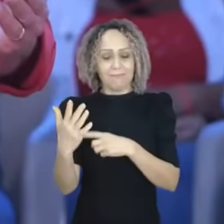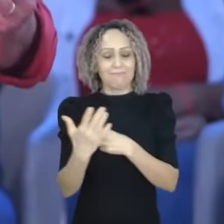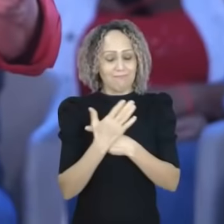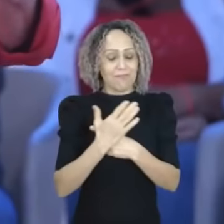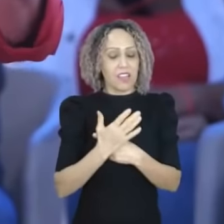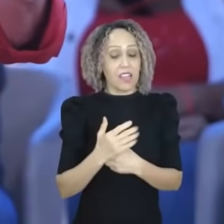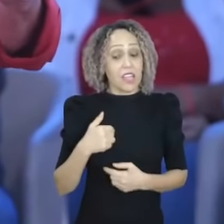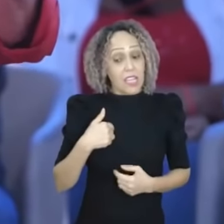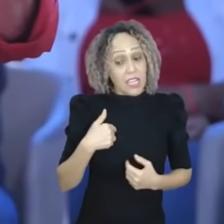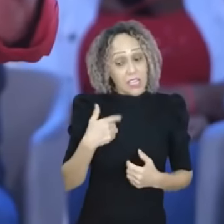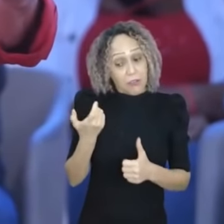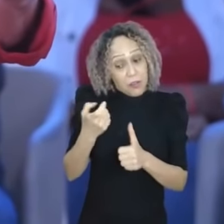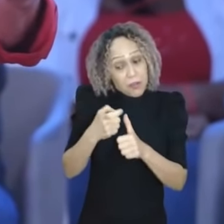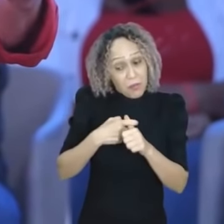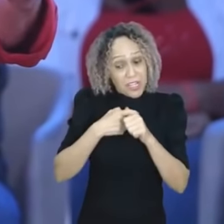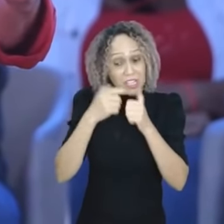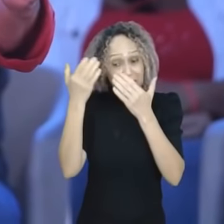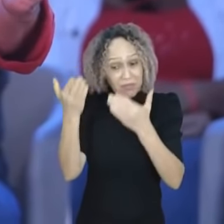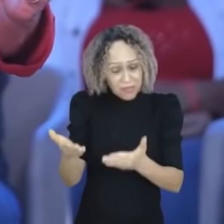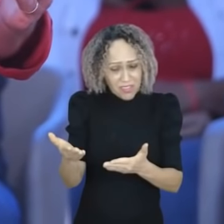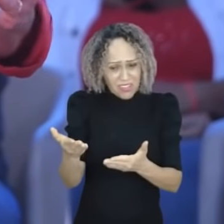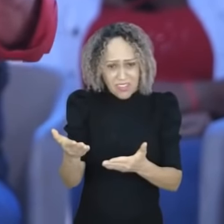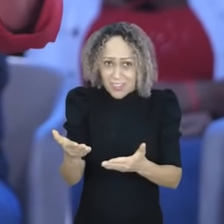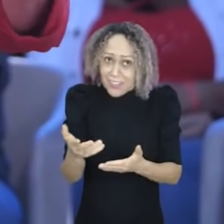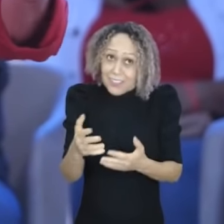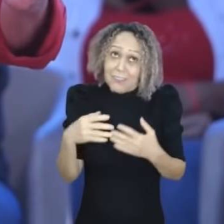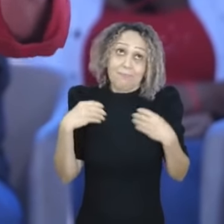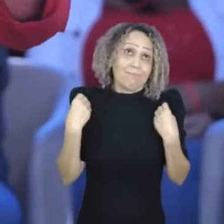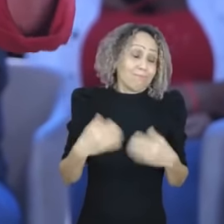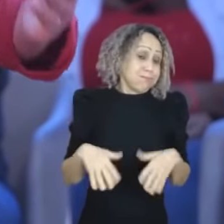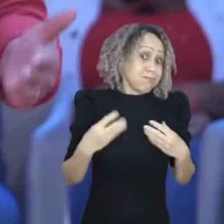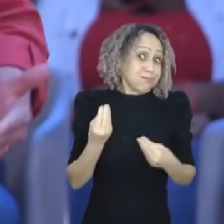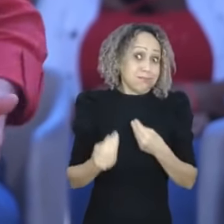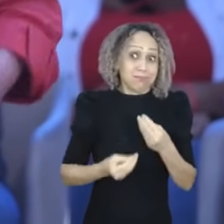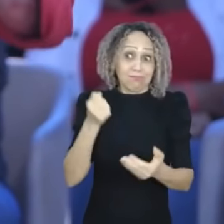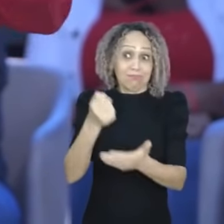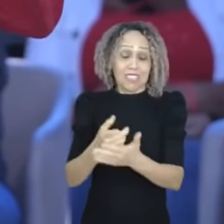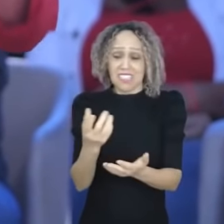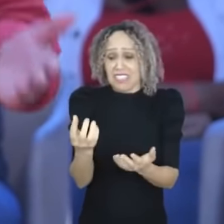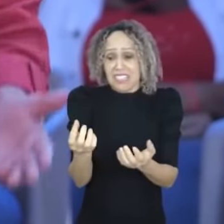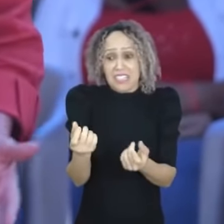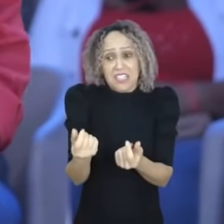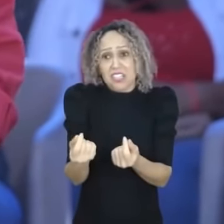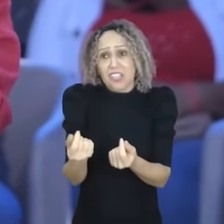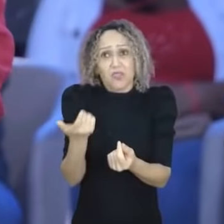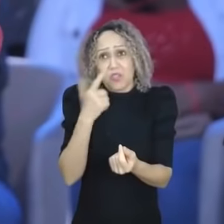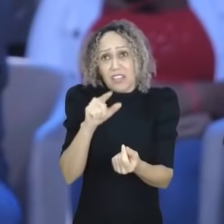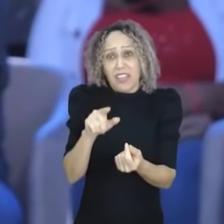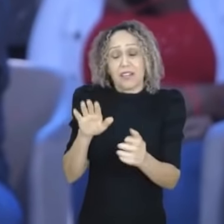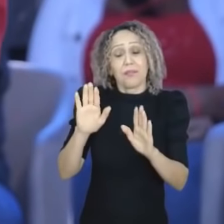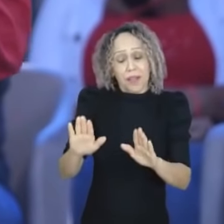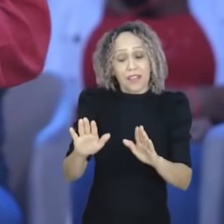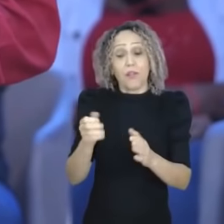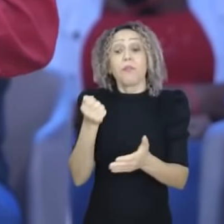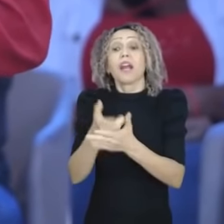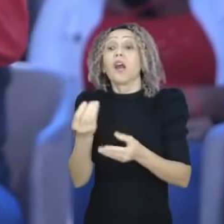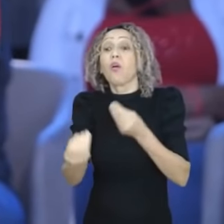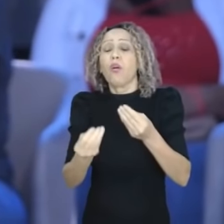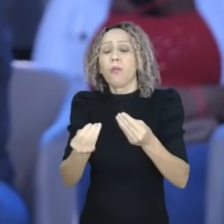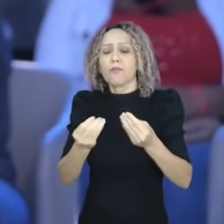você, jamais a gente pode pagar em dinheiro. A gente vai pagar em solidariedade, em companheirismo. A